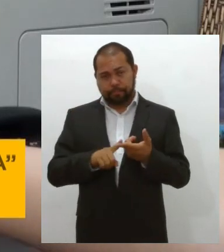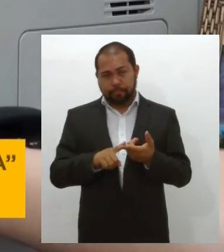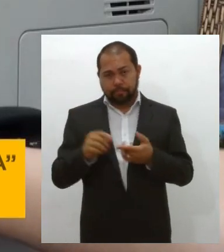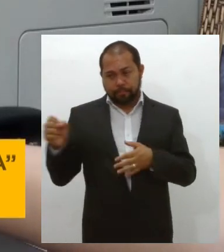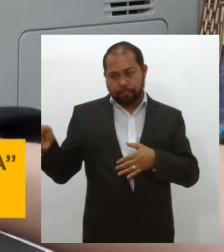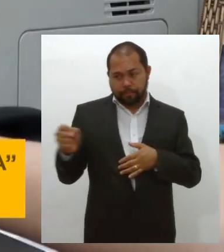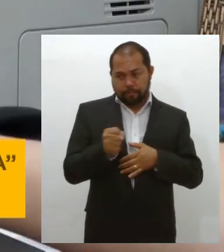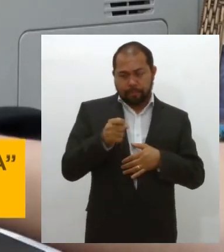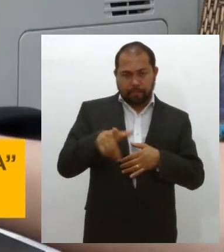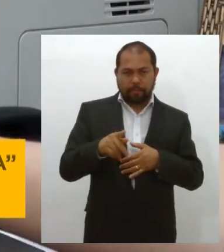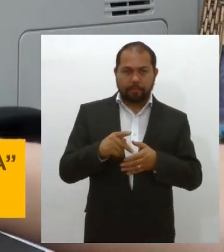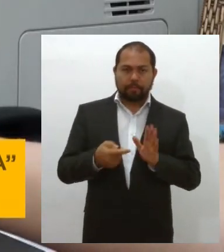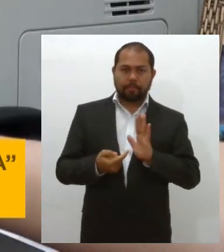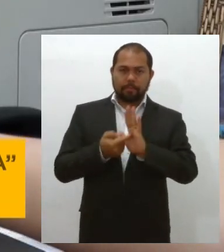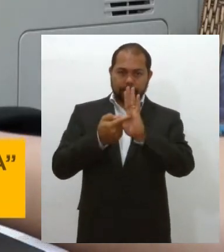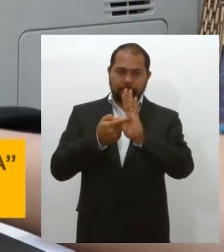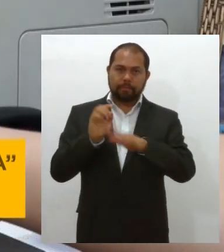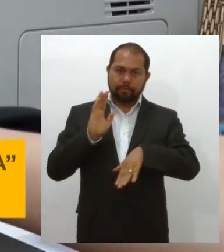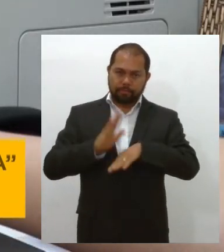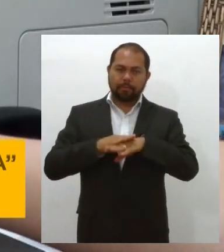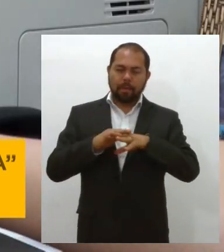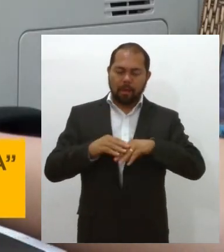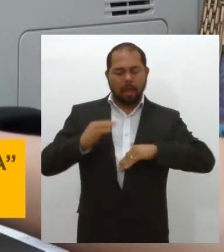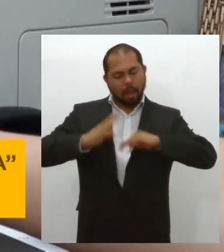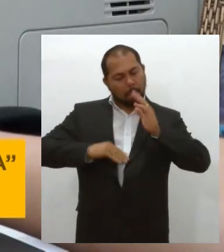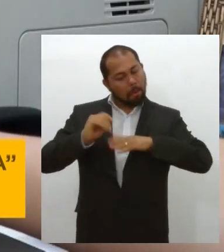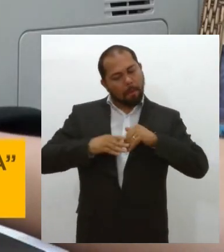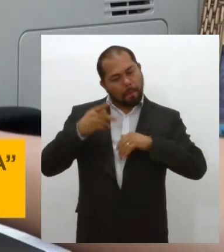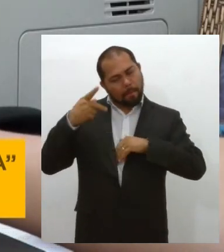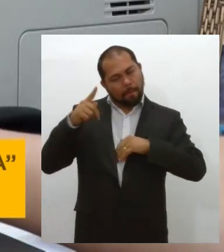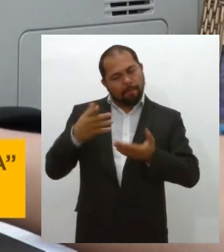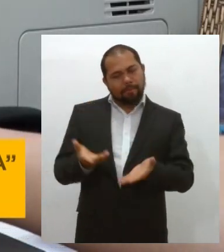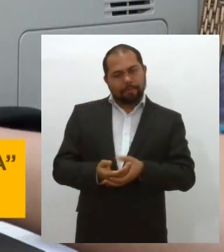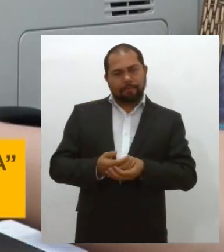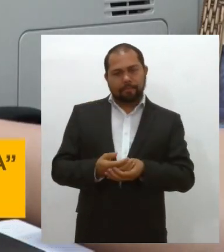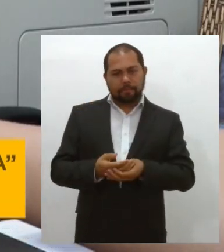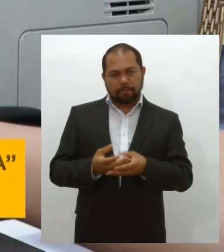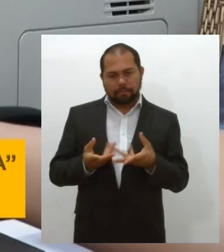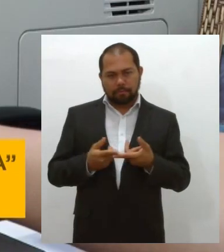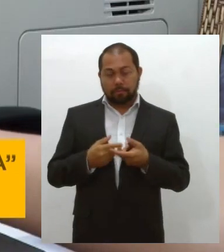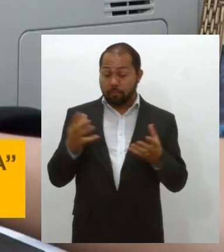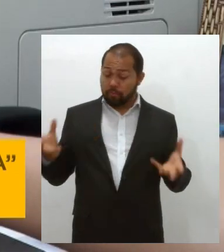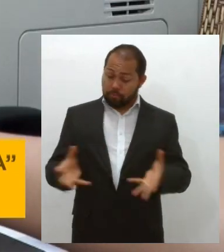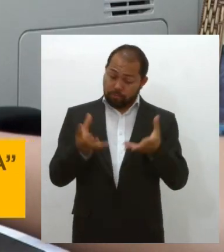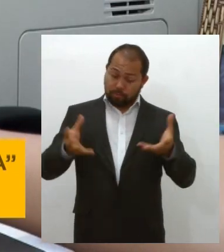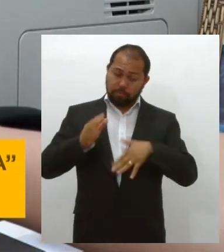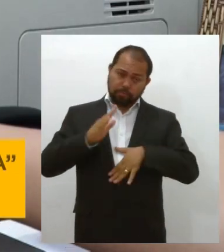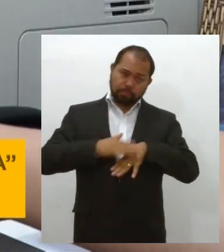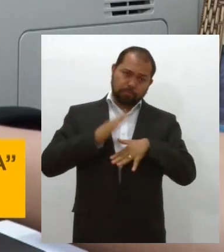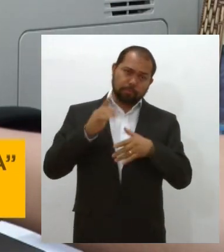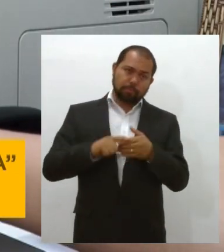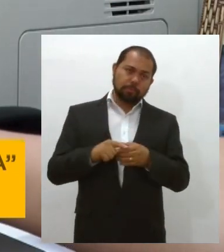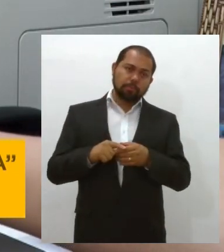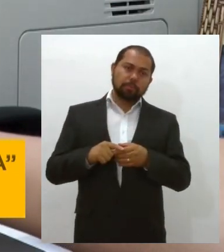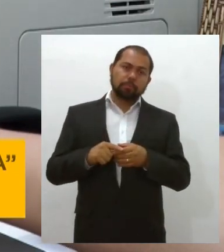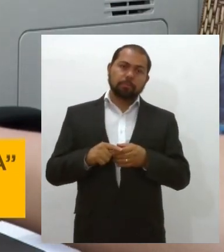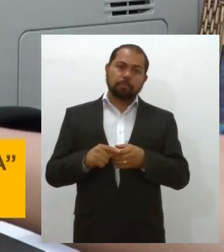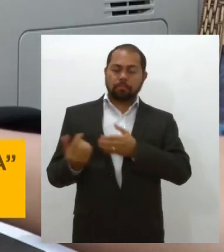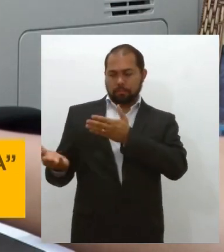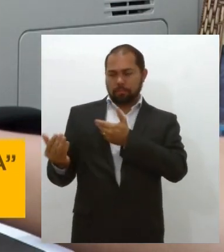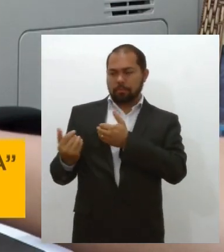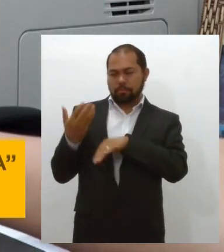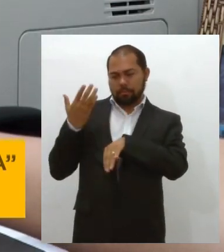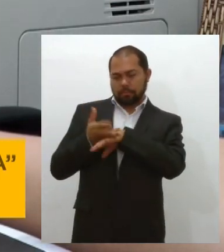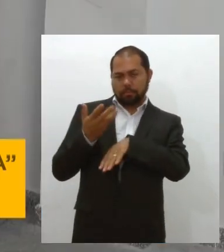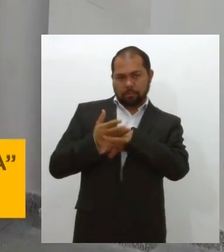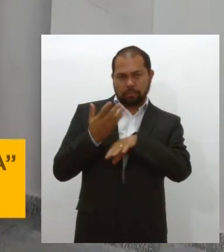uma apresentação já mais profissional, como a de vocês, só vai estimular mais ainda os adolescentes na prática do nosso teatro